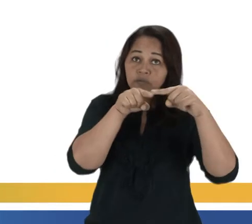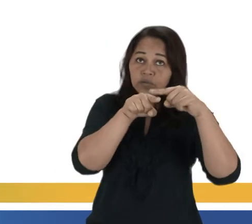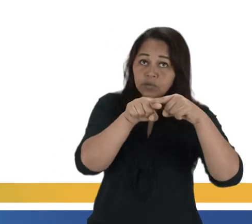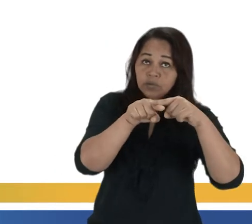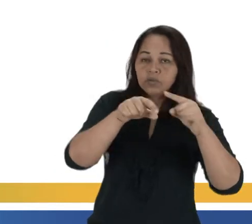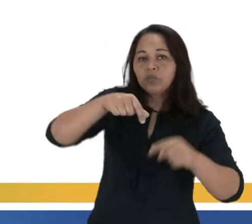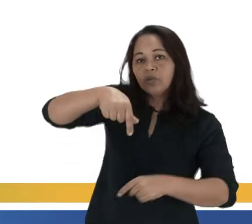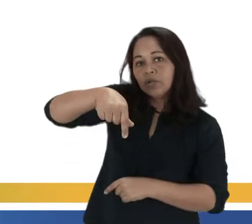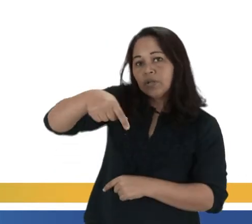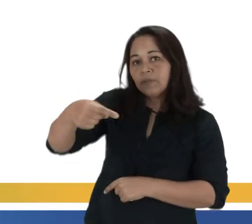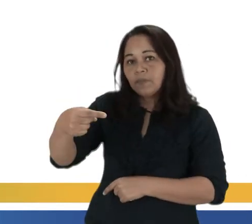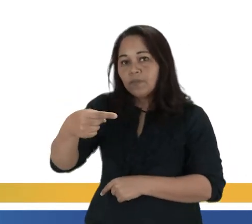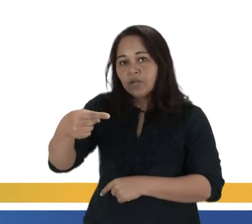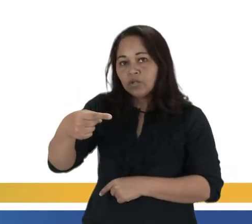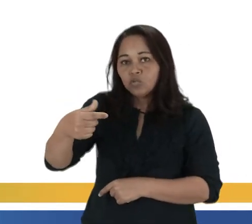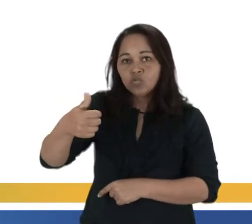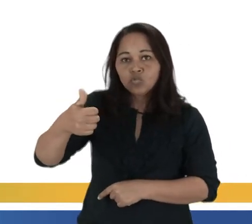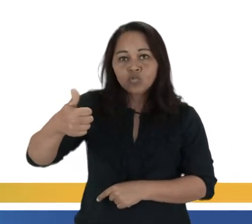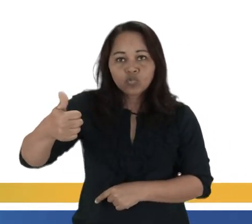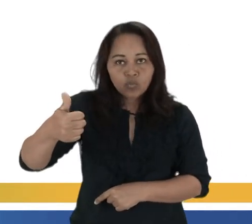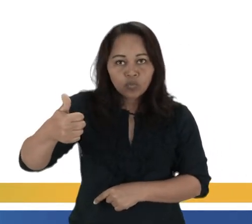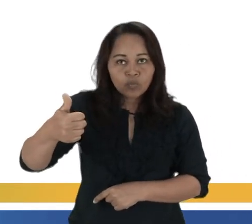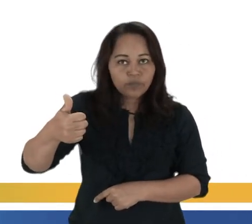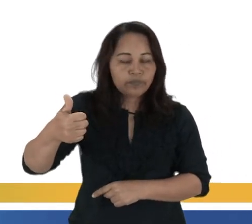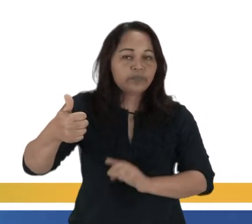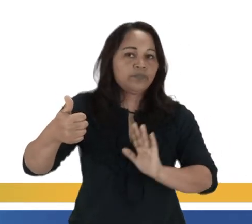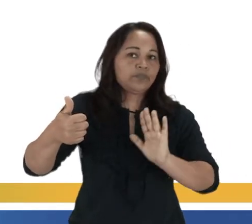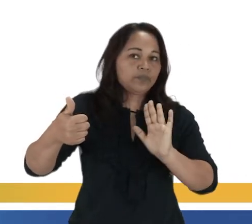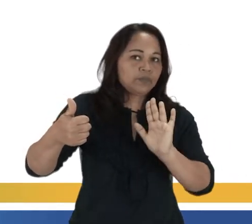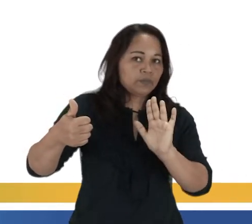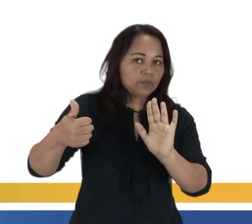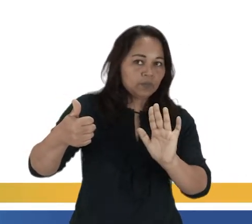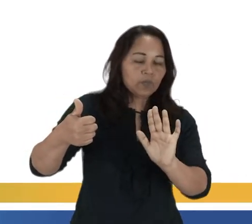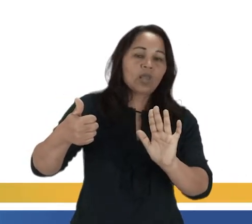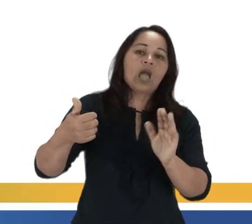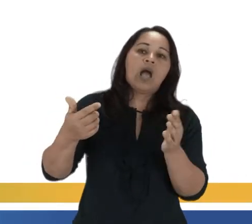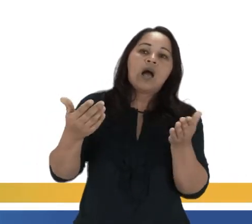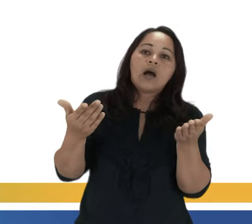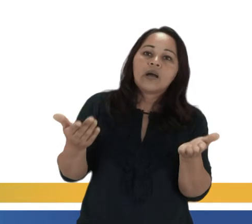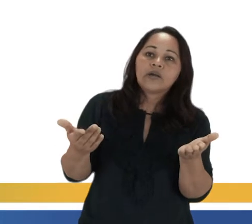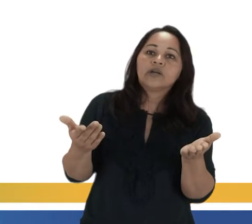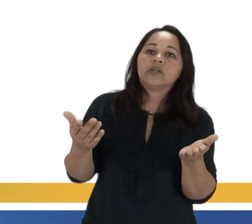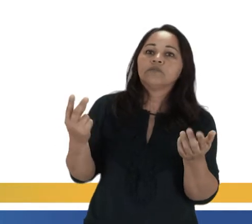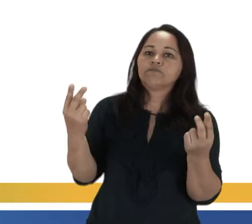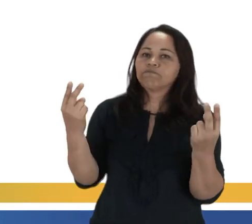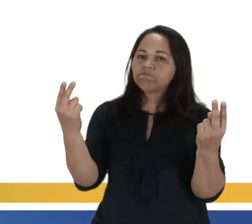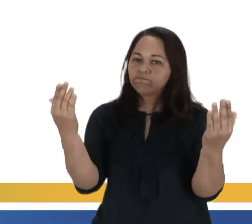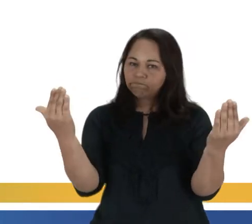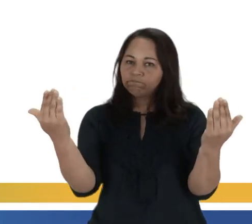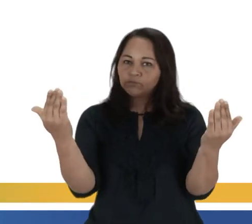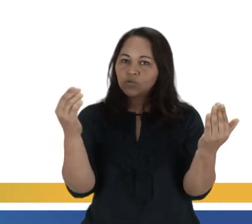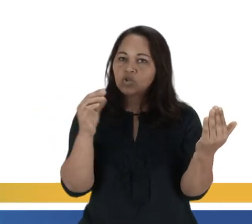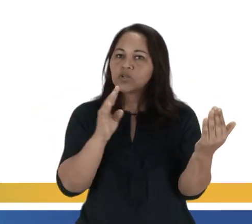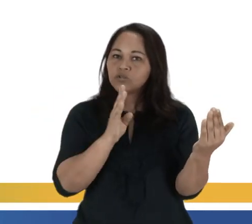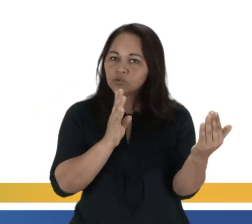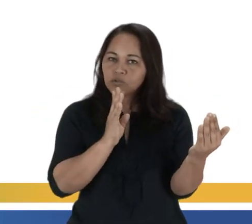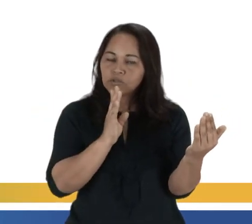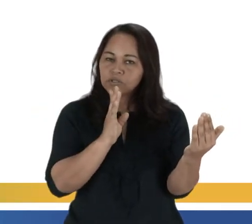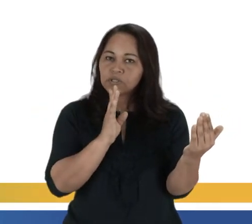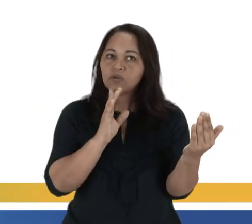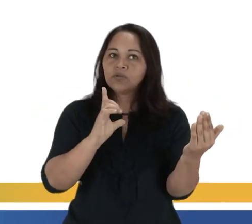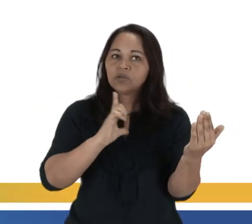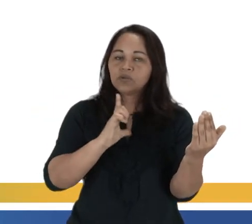dividido por Q menos 1. Esses elementos aí são os mesmos que nós conhecemos anteriormente, tá bom? Vou ter